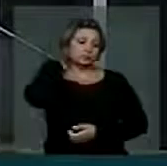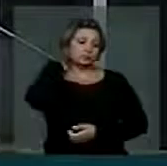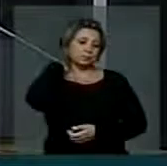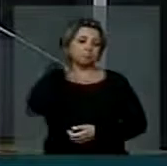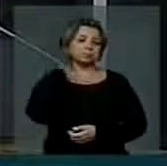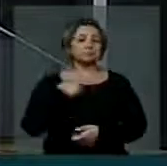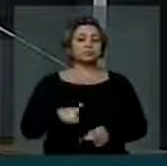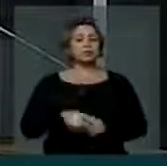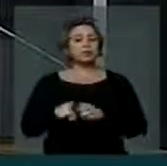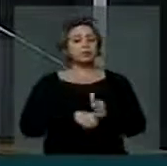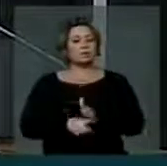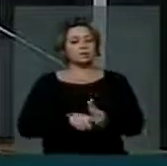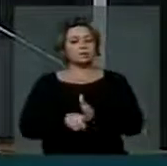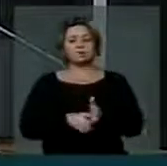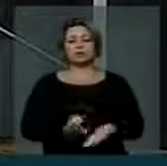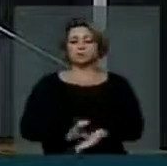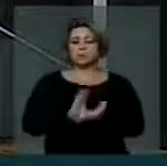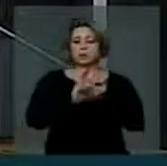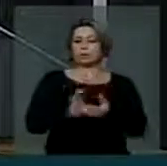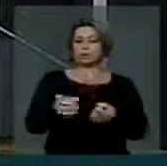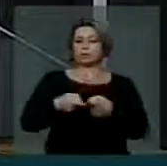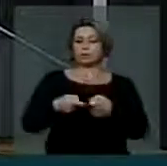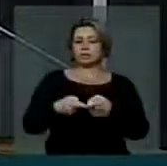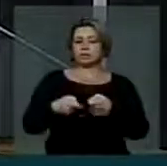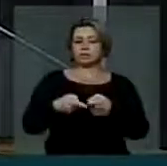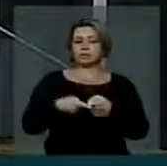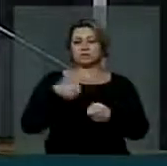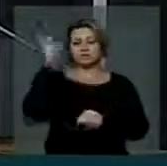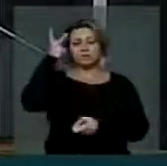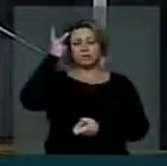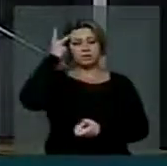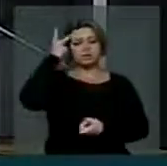Segundo dados do Conselho Regional de Medicina de São Paulo,